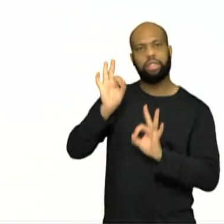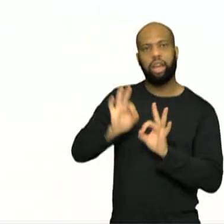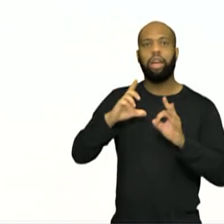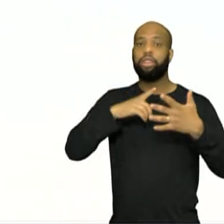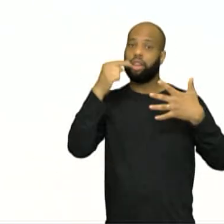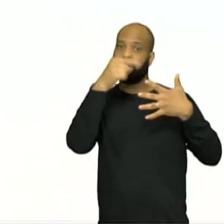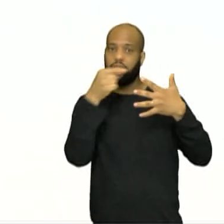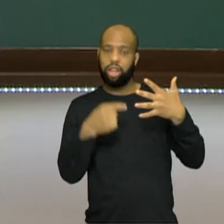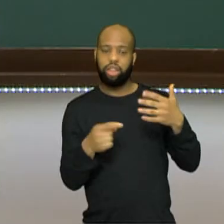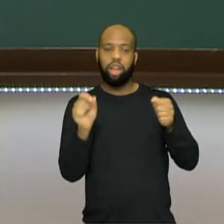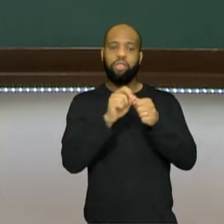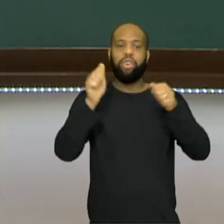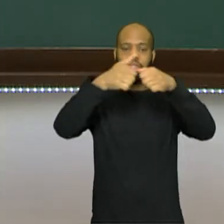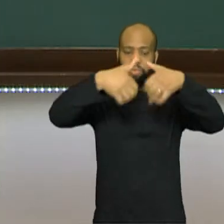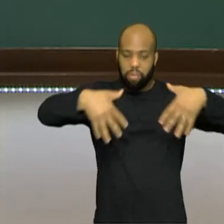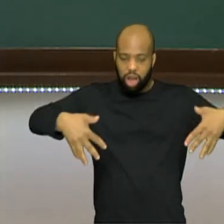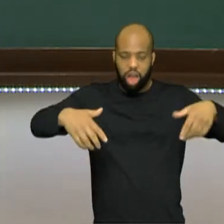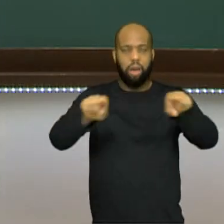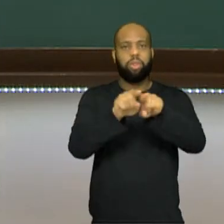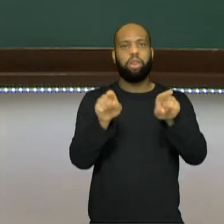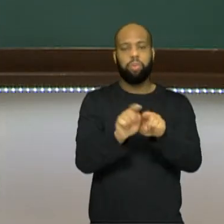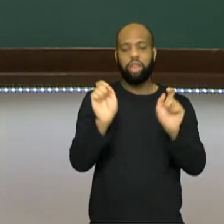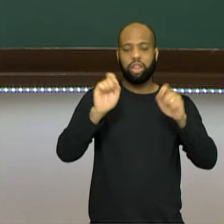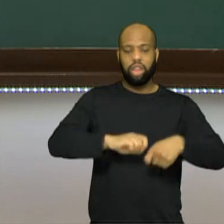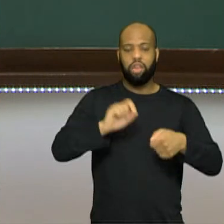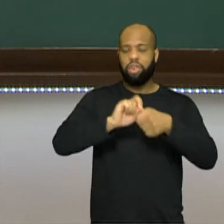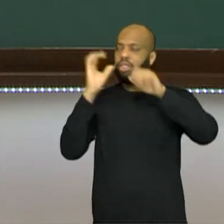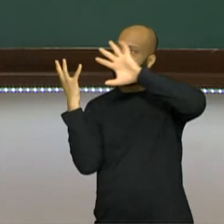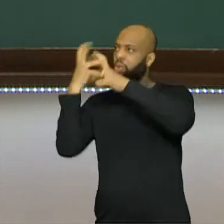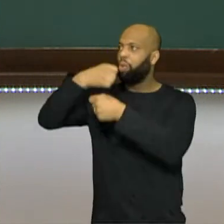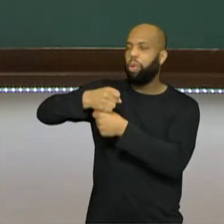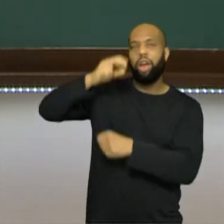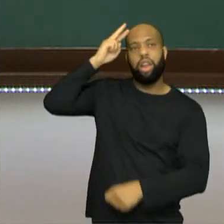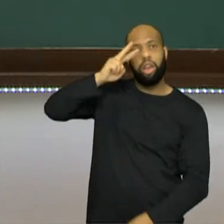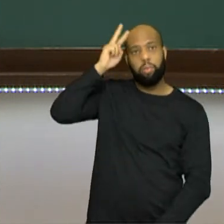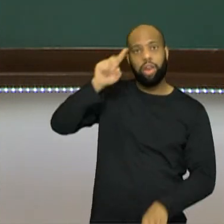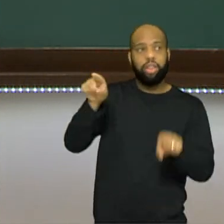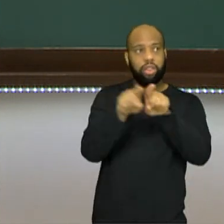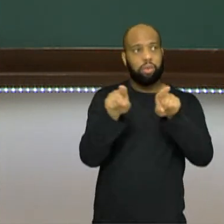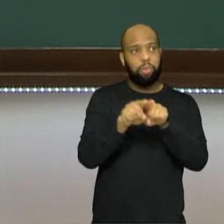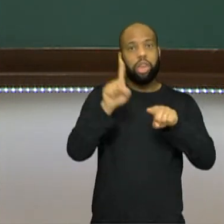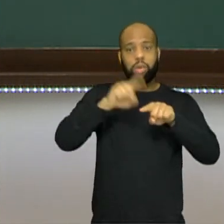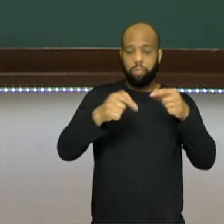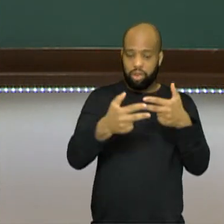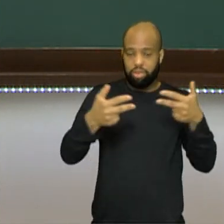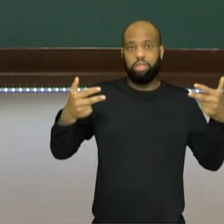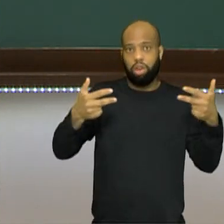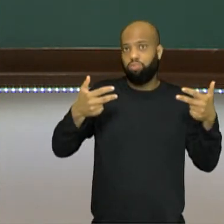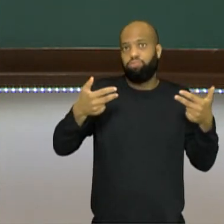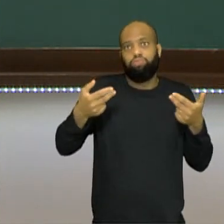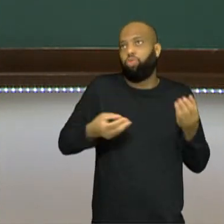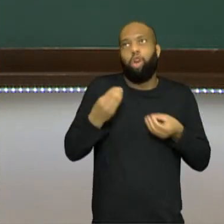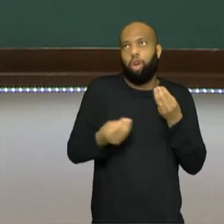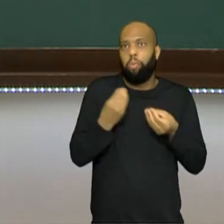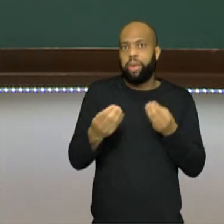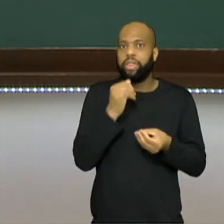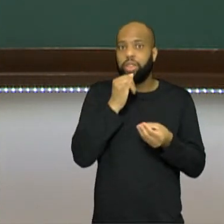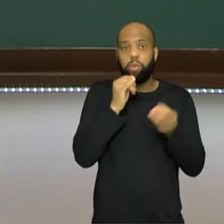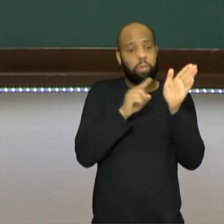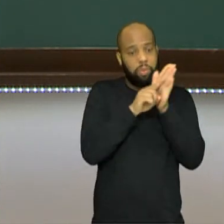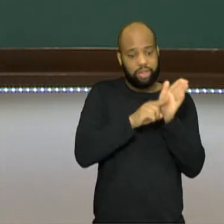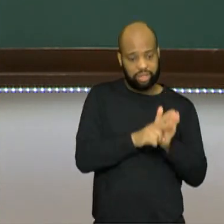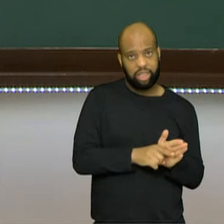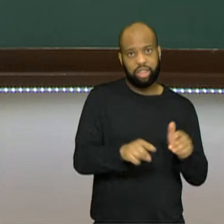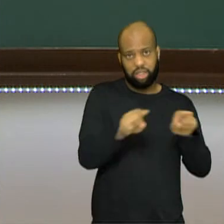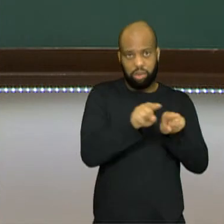itens, mapa conceitual ou até um resgate em termos de material de pesquisa